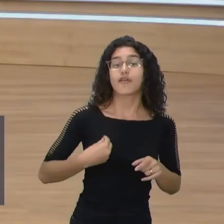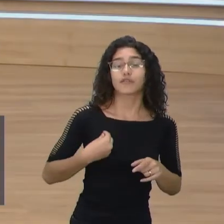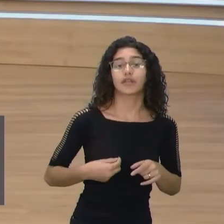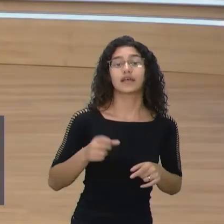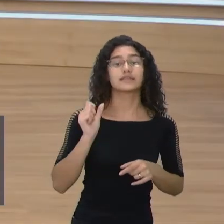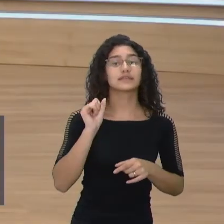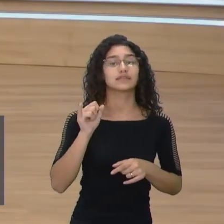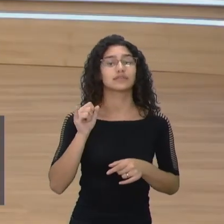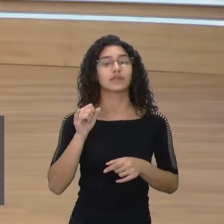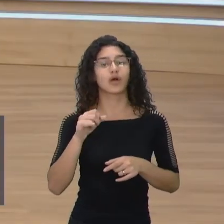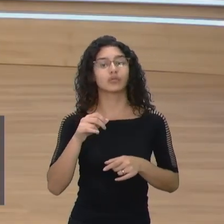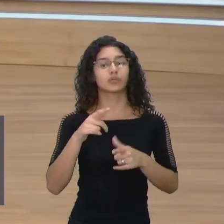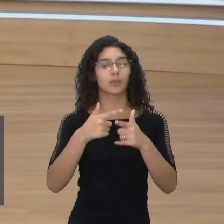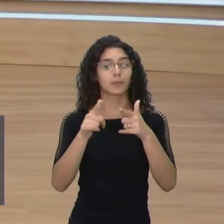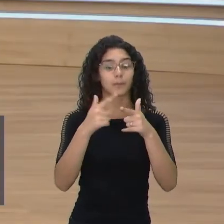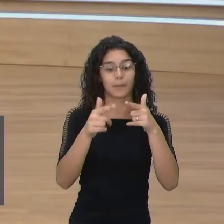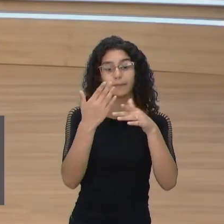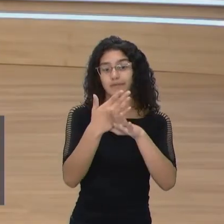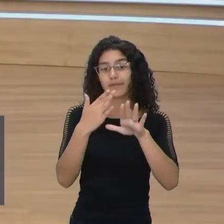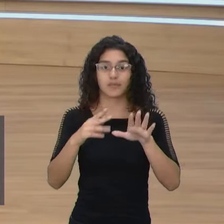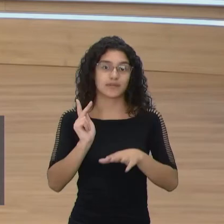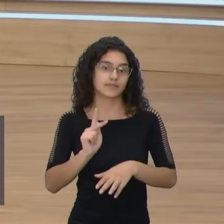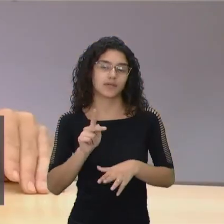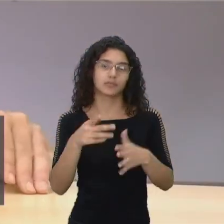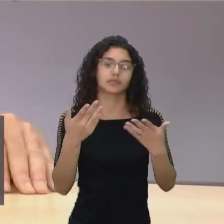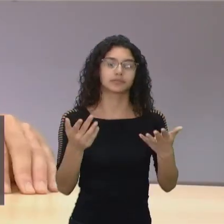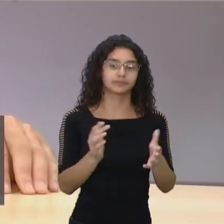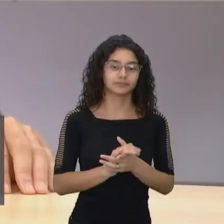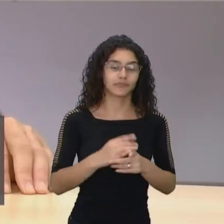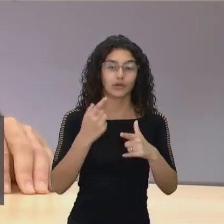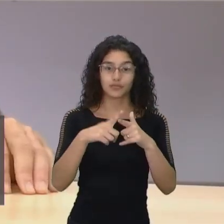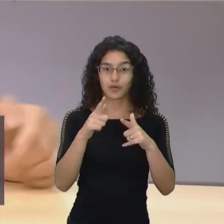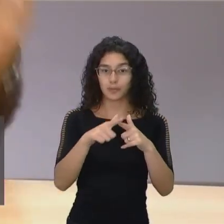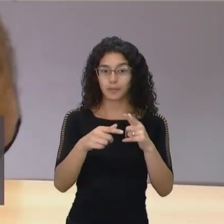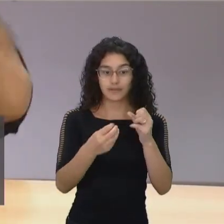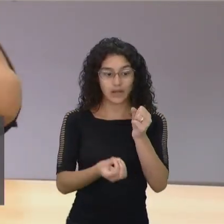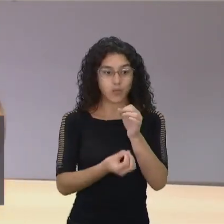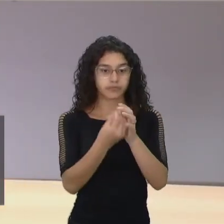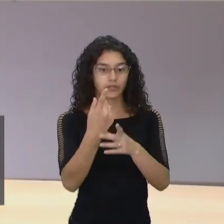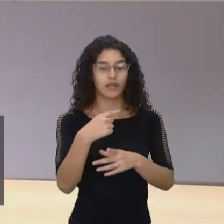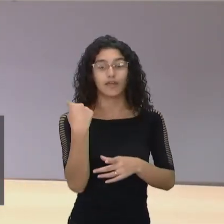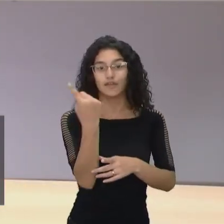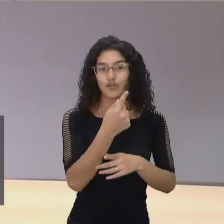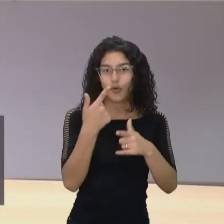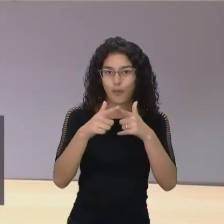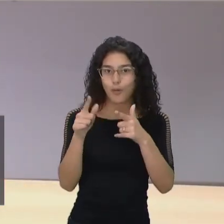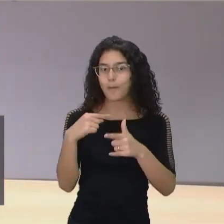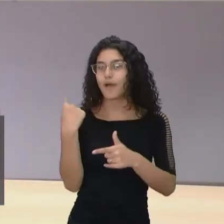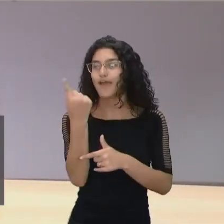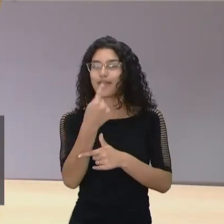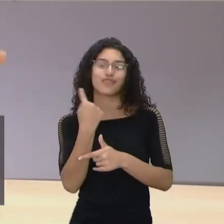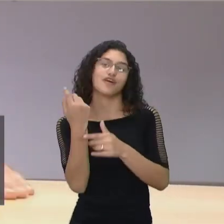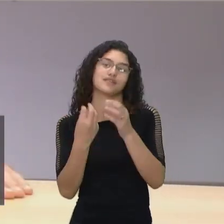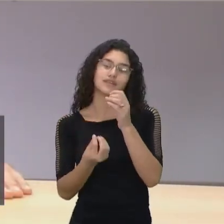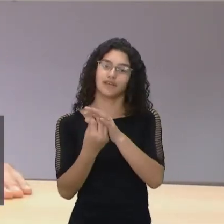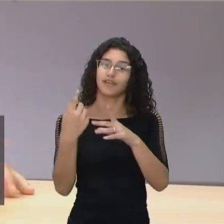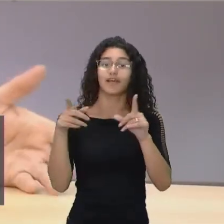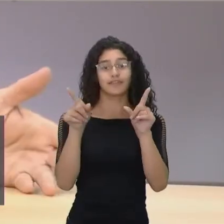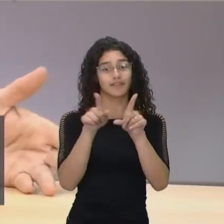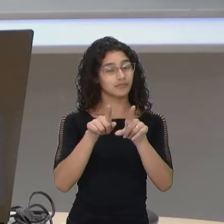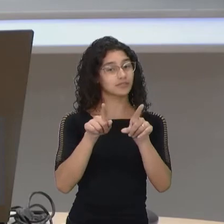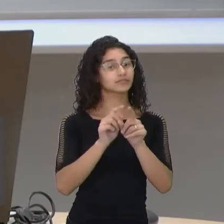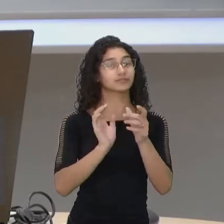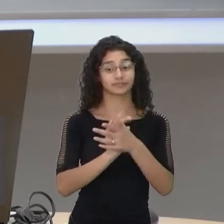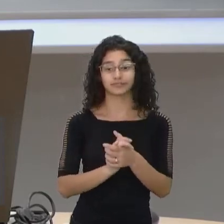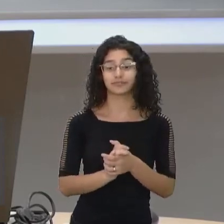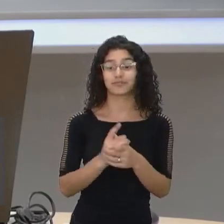não é um constante solucionar de problemas, não é verdade? Os problemas que aparecem e os problemas que a gente mesmo cria. Também, que a gente